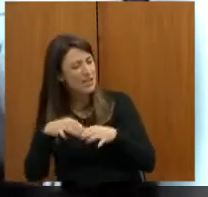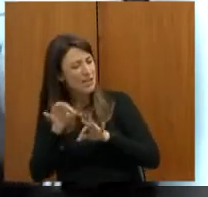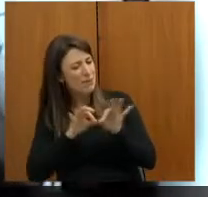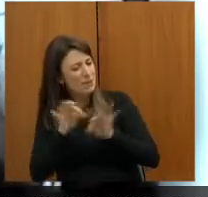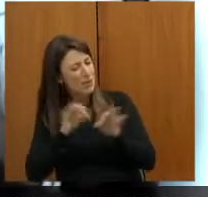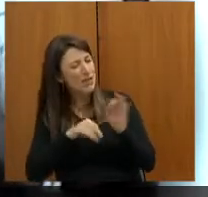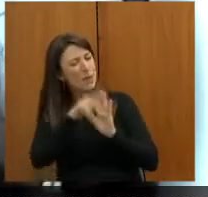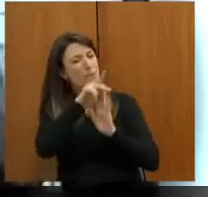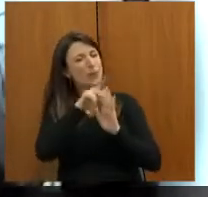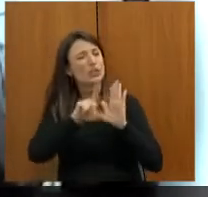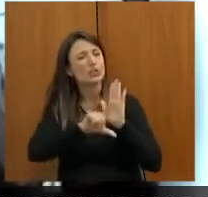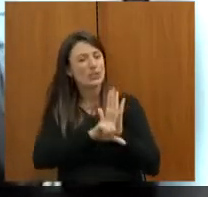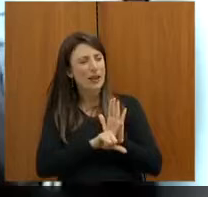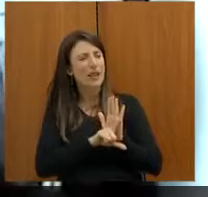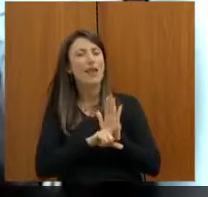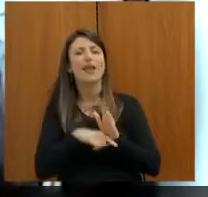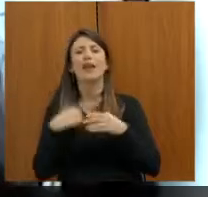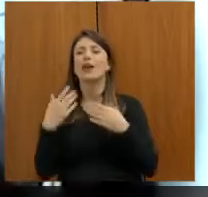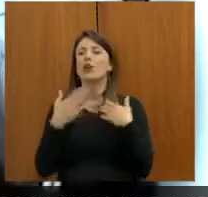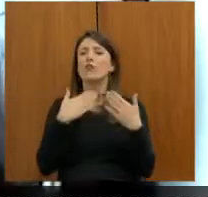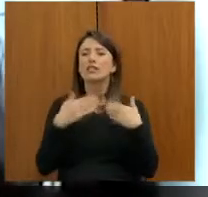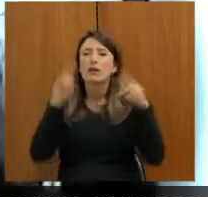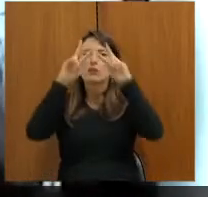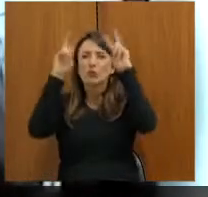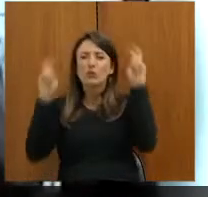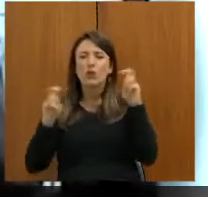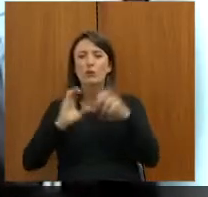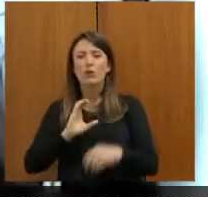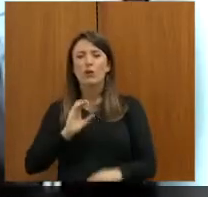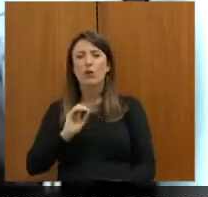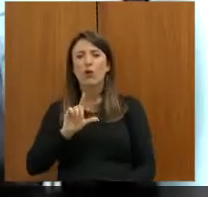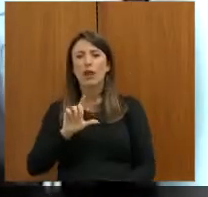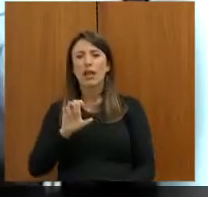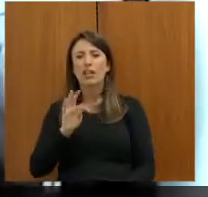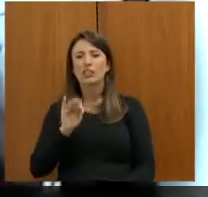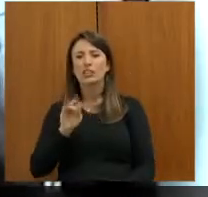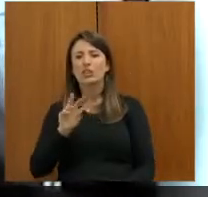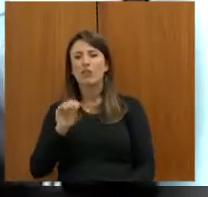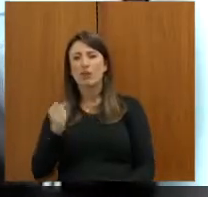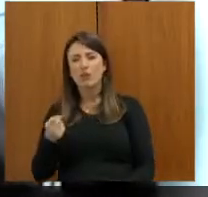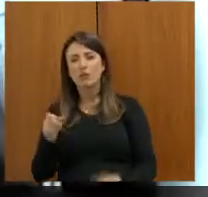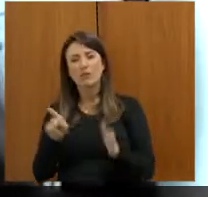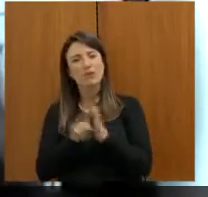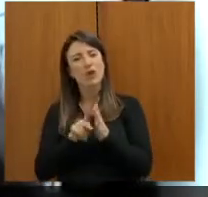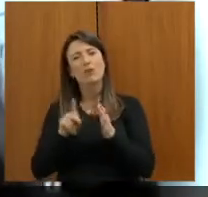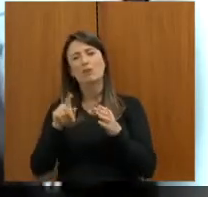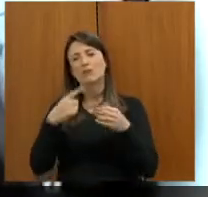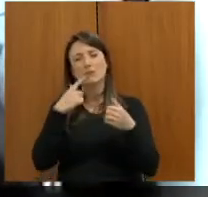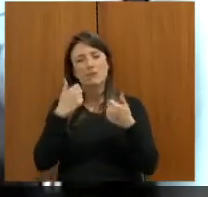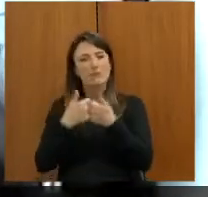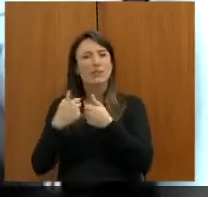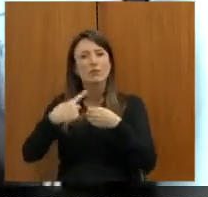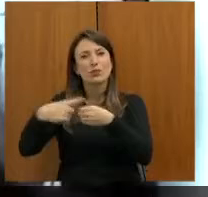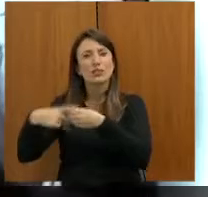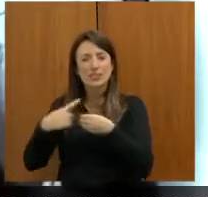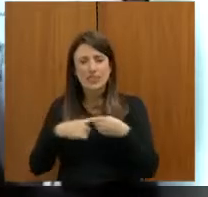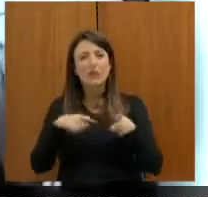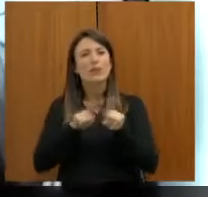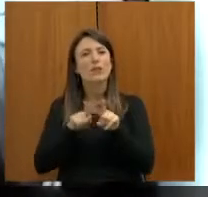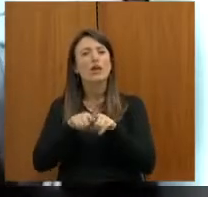conversamos sobre os coletivos né que fazem parte da sede dos nossos municípios os conselhos municipais